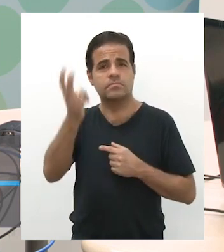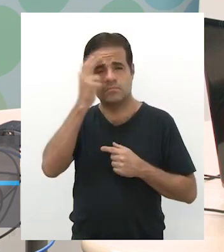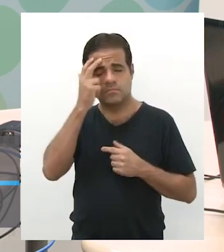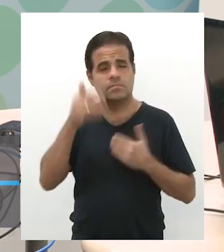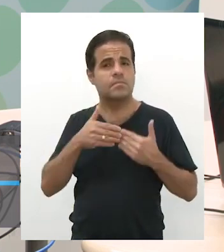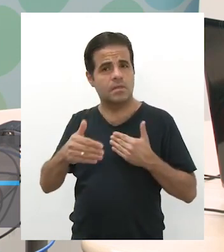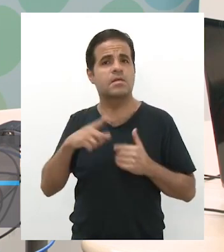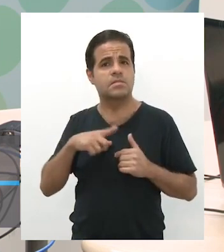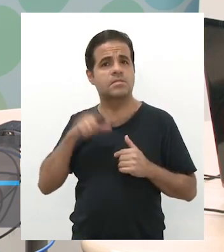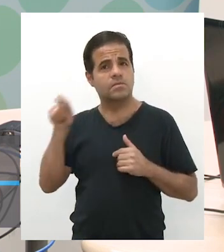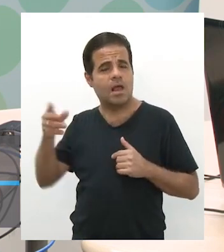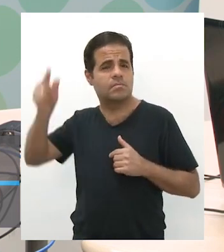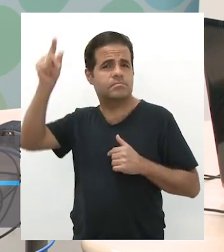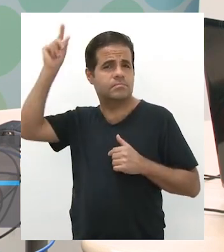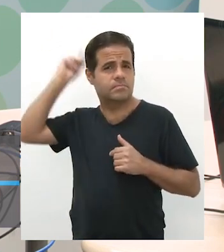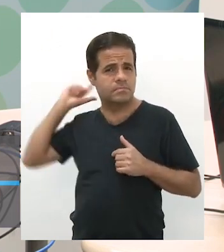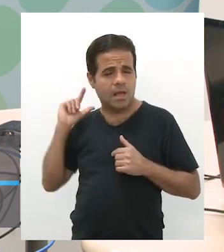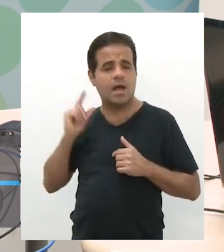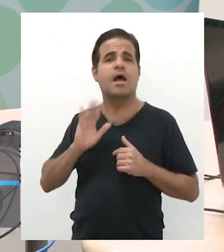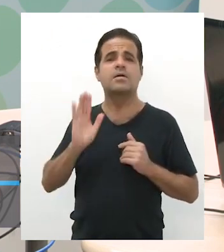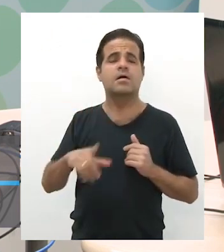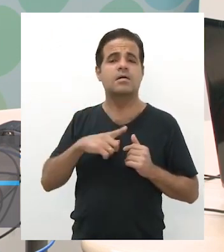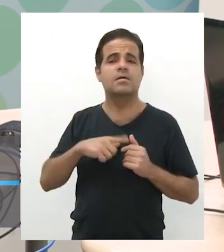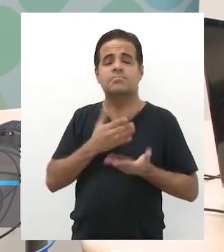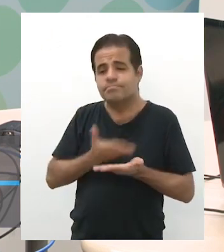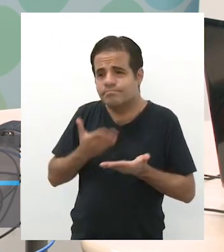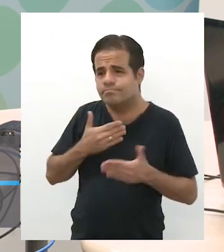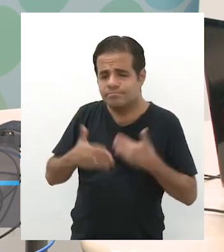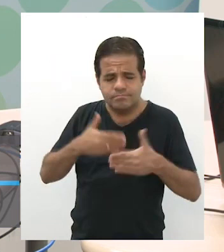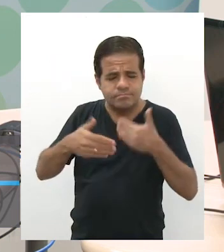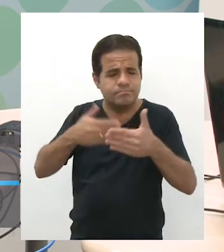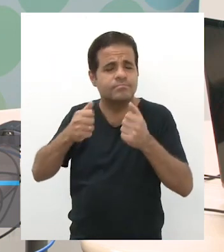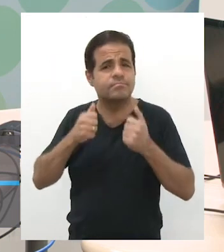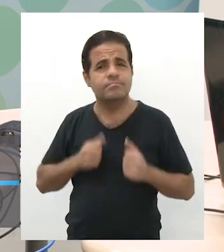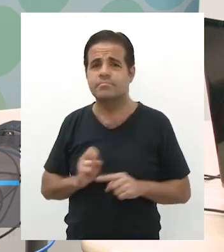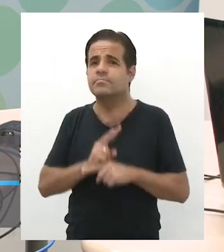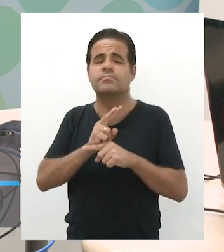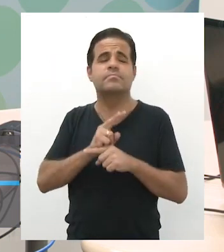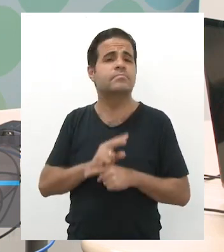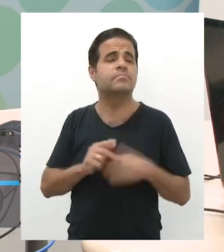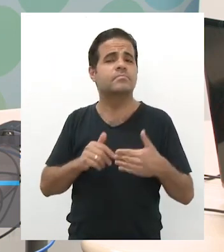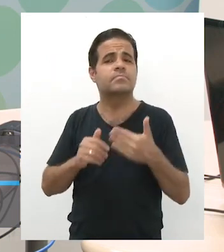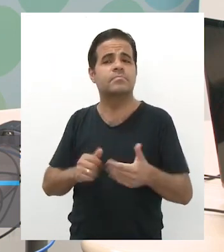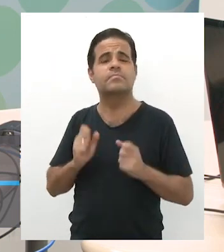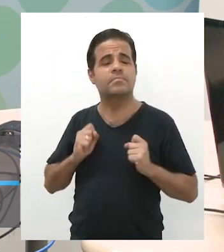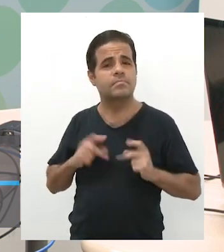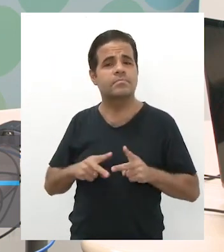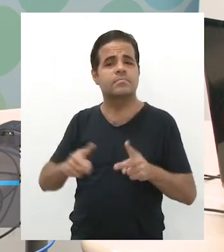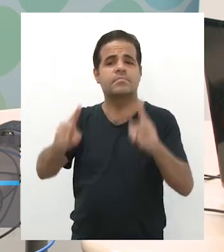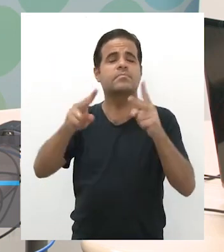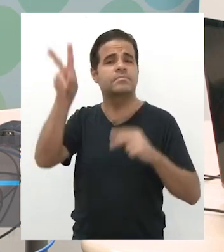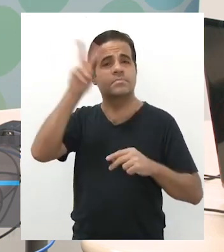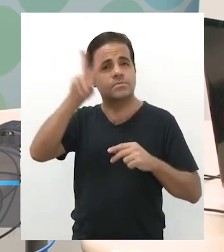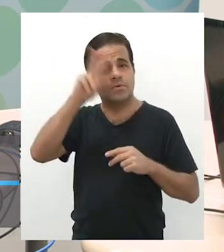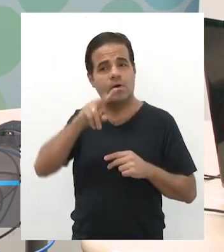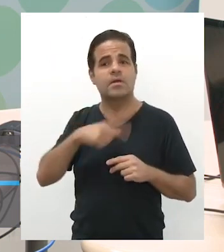que eles tinham lá na antiguidade foram se perpetuando, ou seja, tornando-se as chamadas permanências